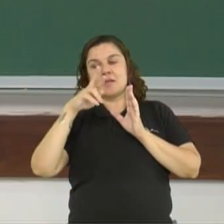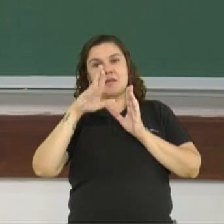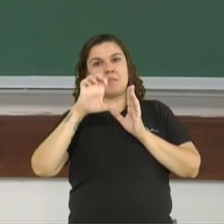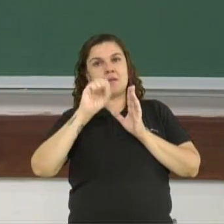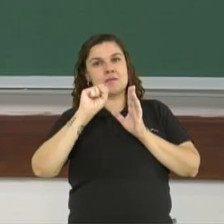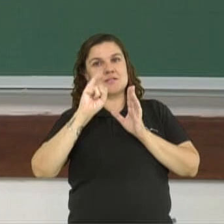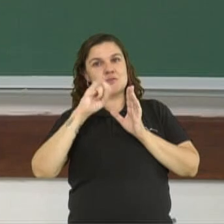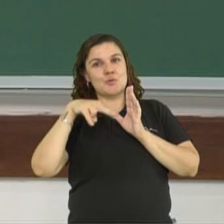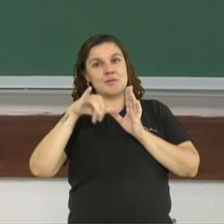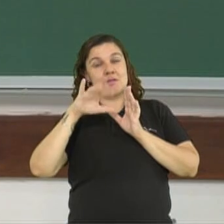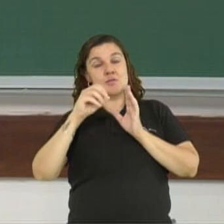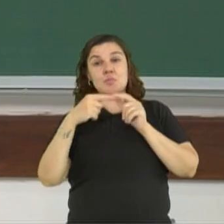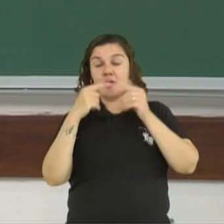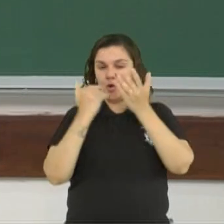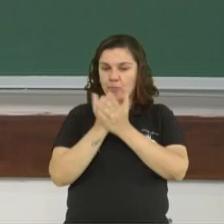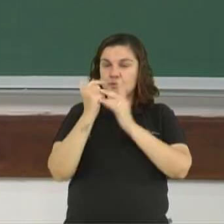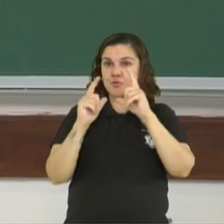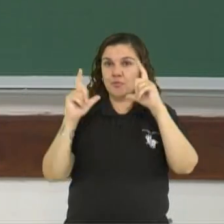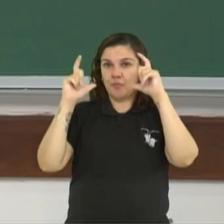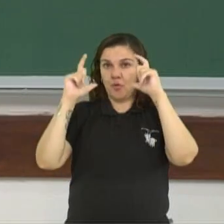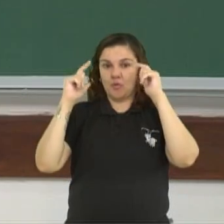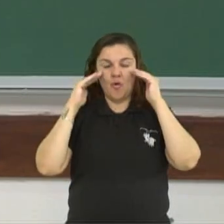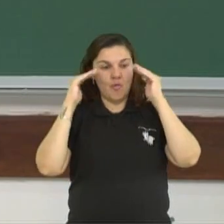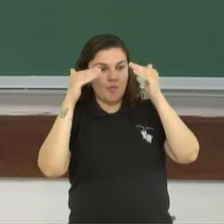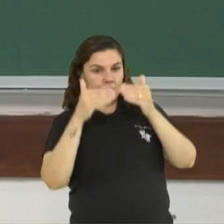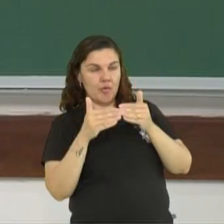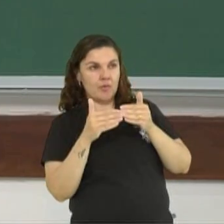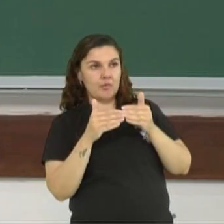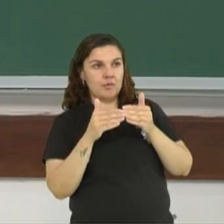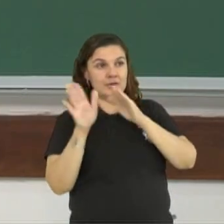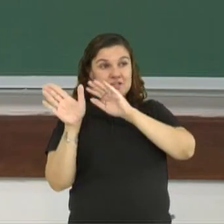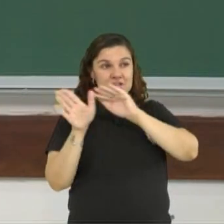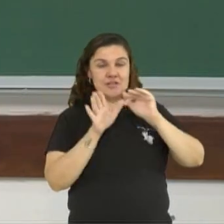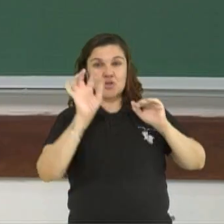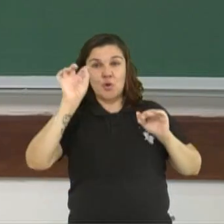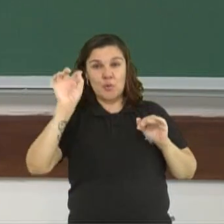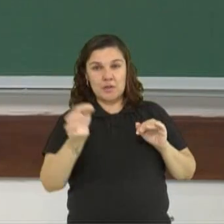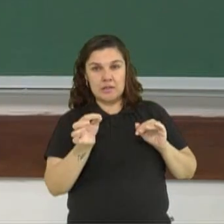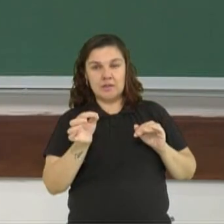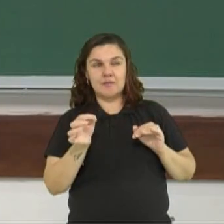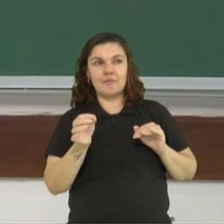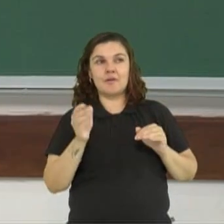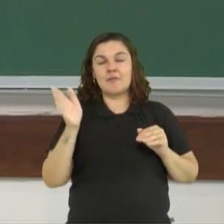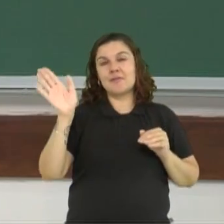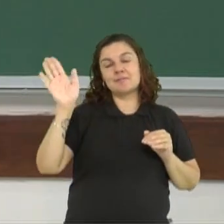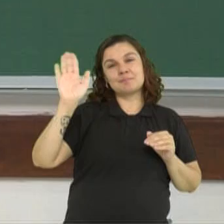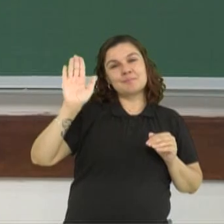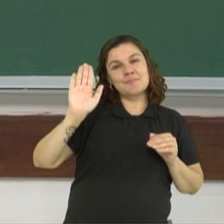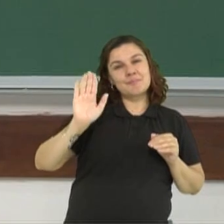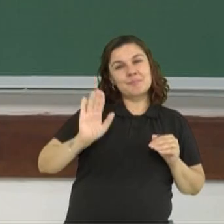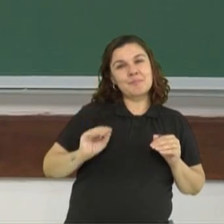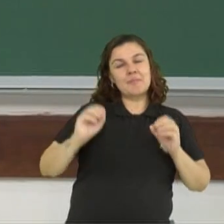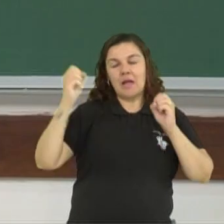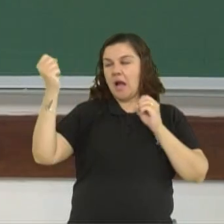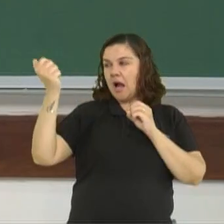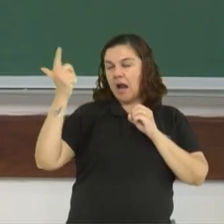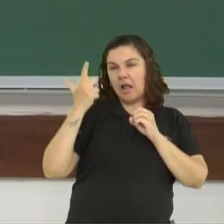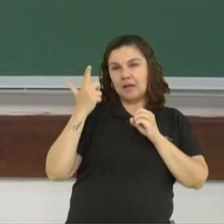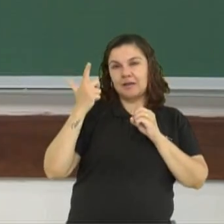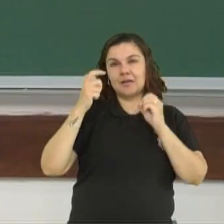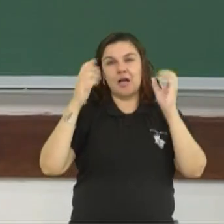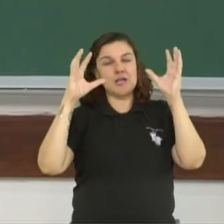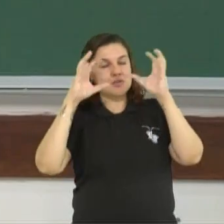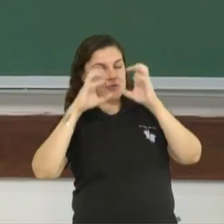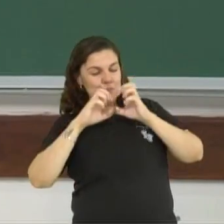da fotografia, ele procurou o quê? Ele procurou enfatizar a luz. Já começou a deixar de lado um pouco a linha, mas começou a enfatizar mais a luz, a